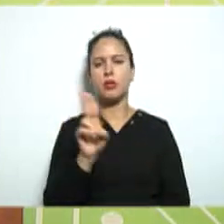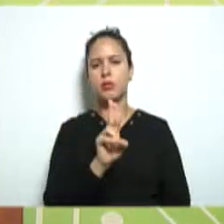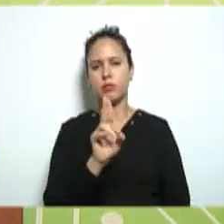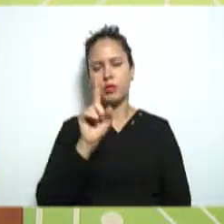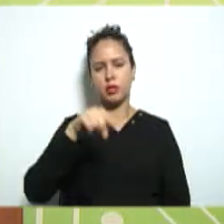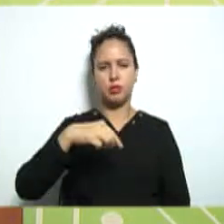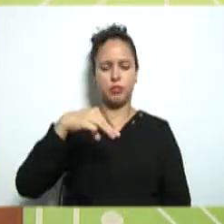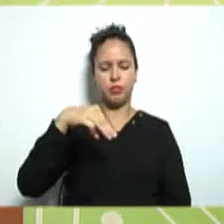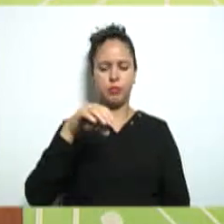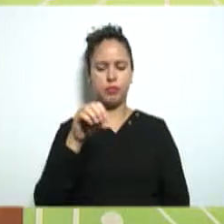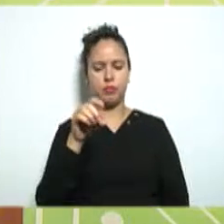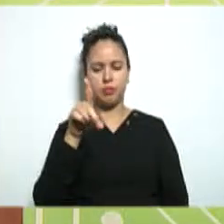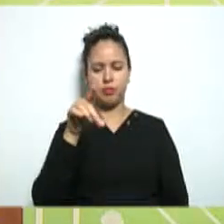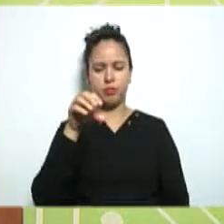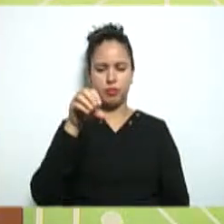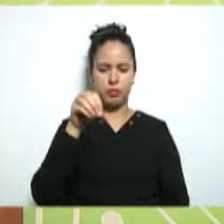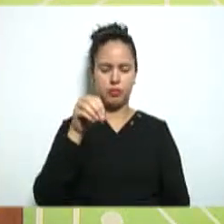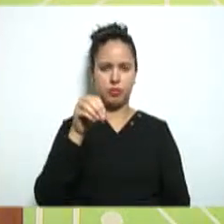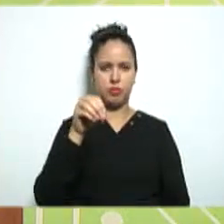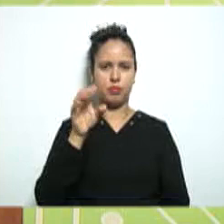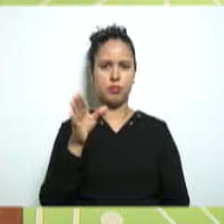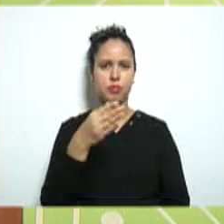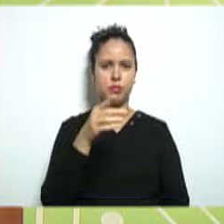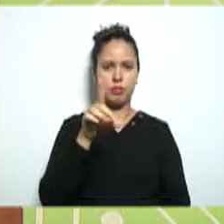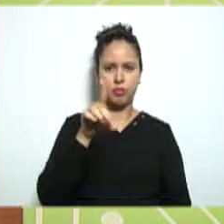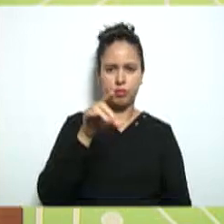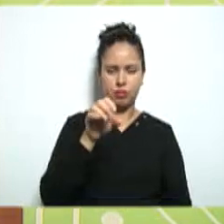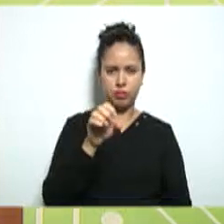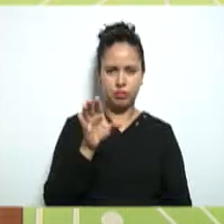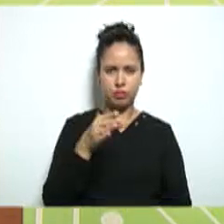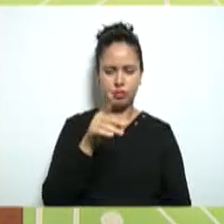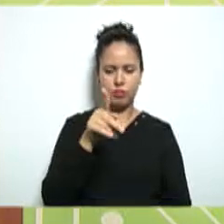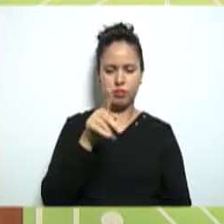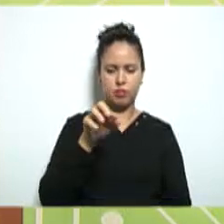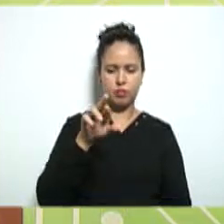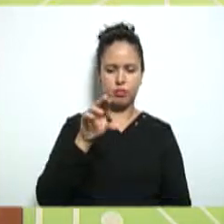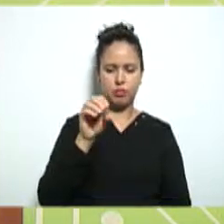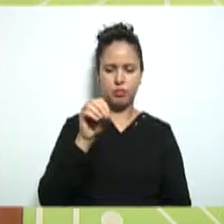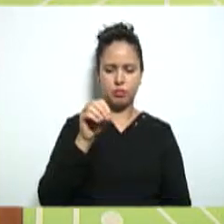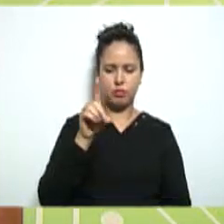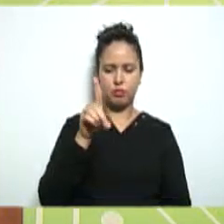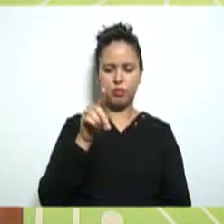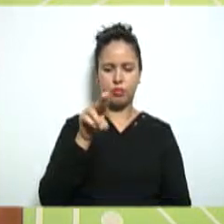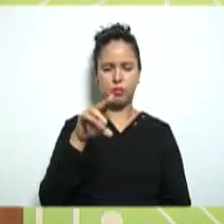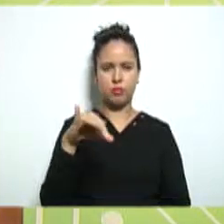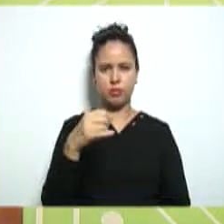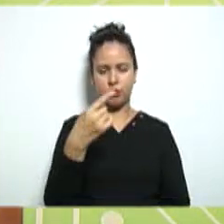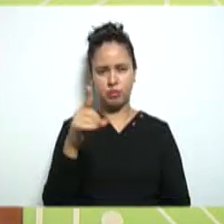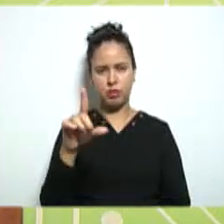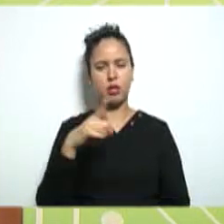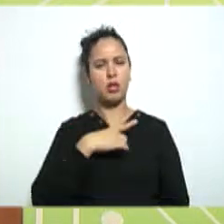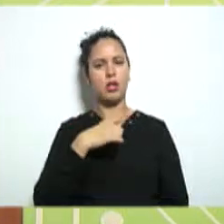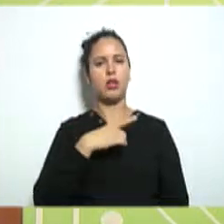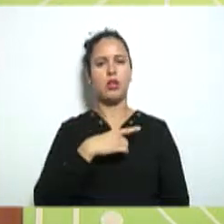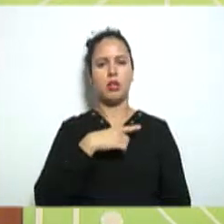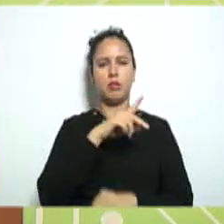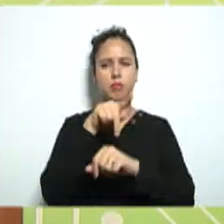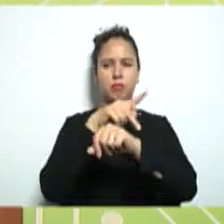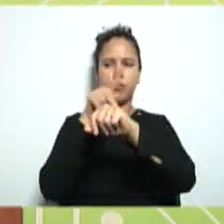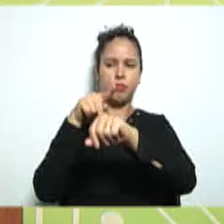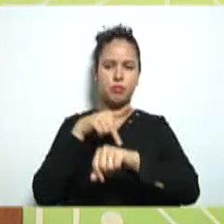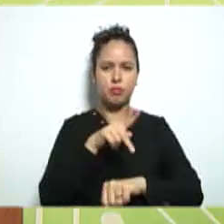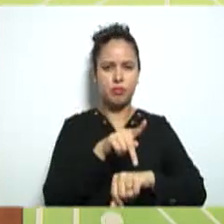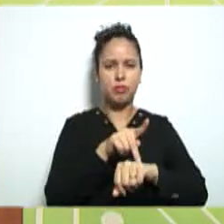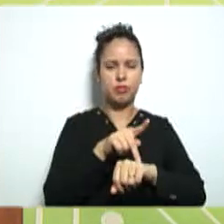modo de produção. Então, a gente viu que existe lá o modo de produção asiático, modo de produção feudal, modo